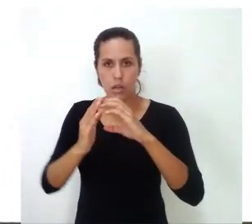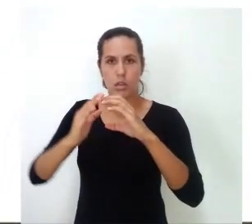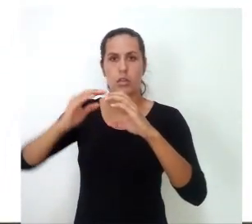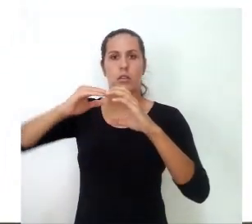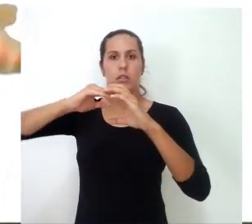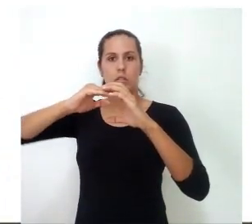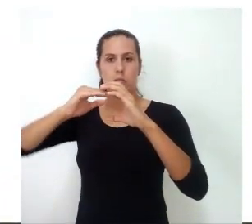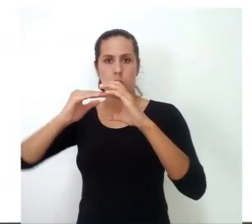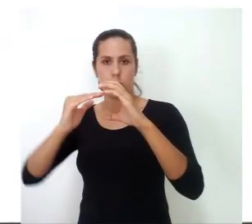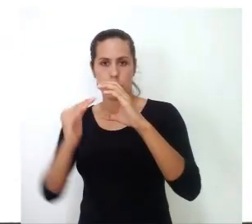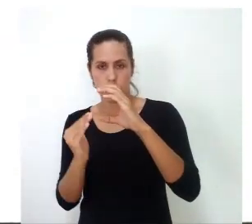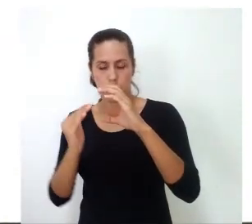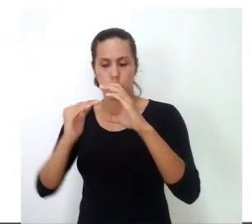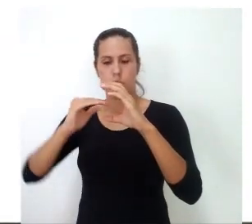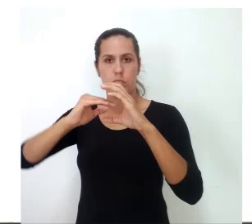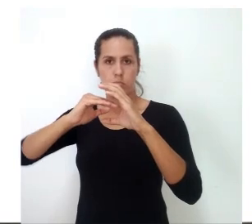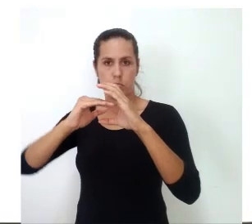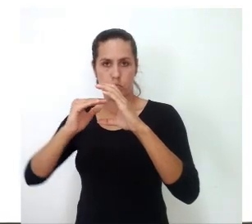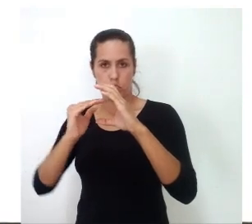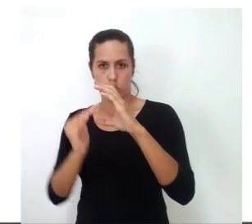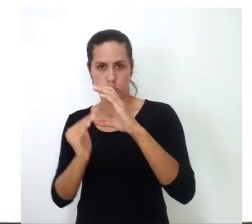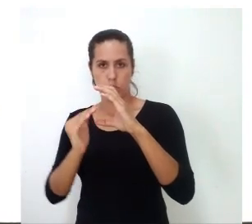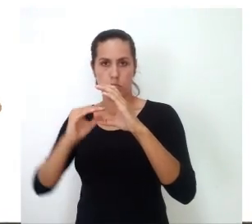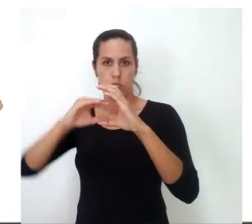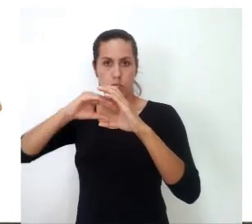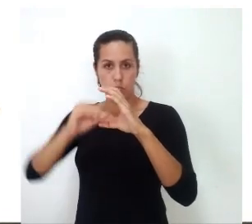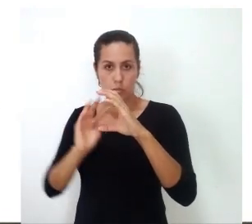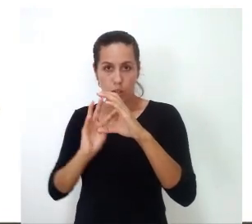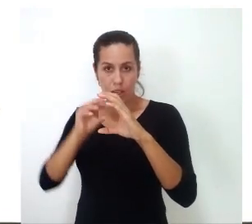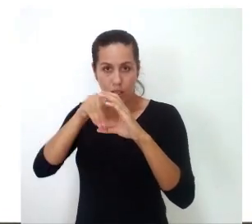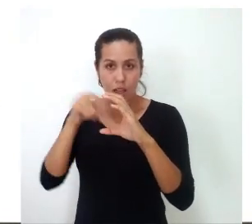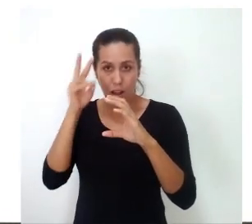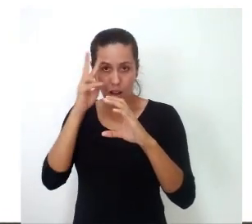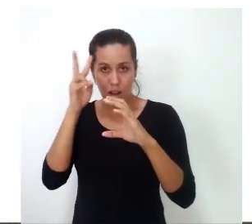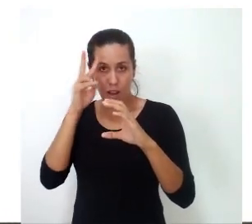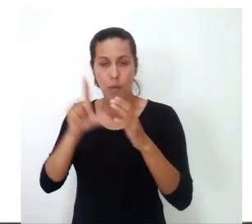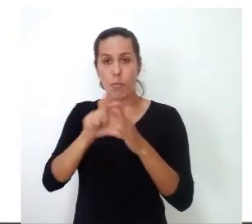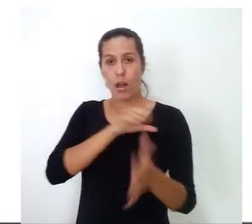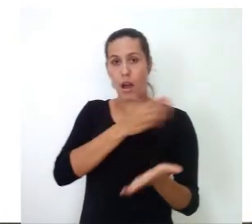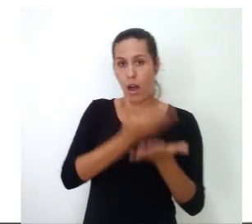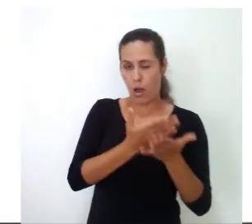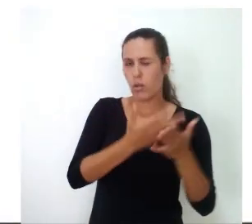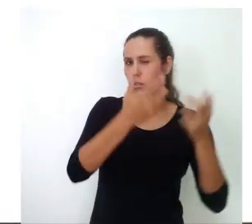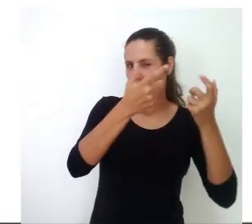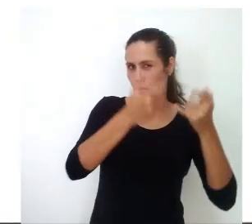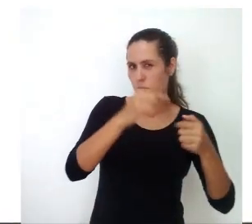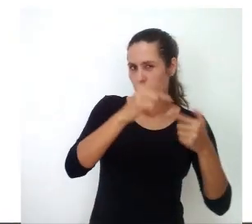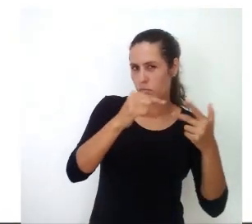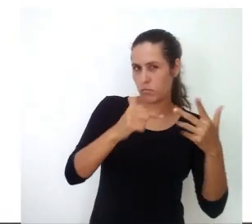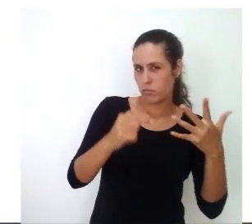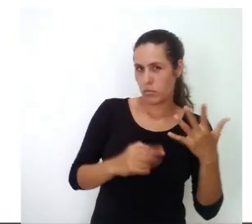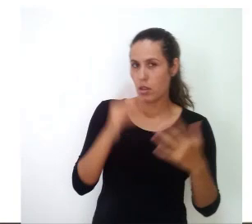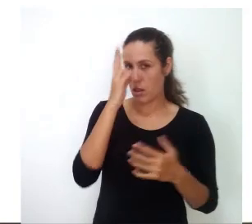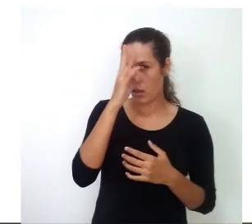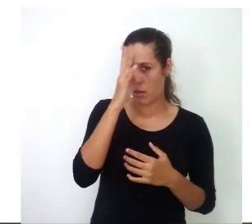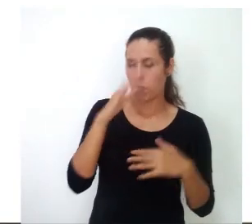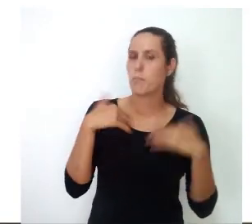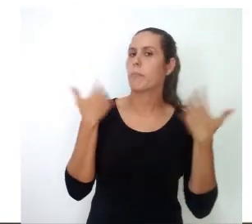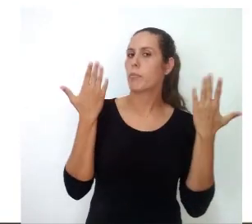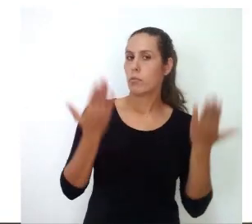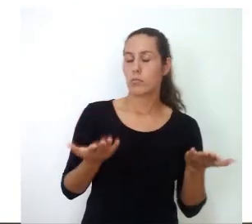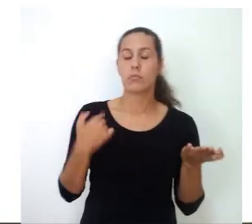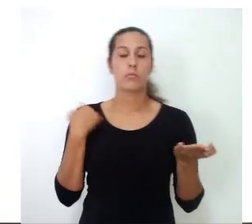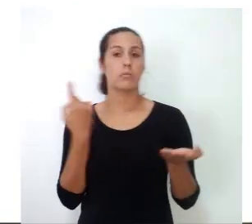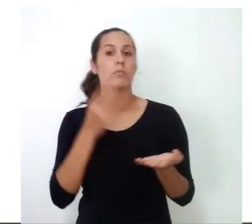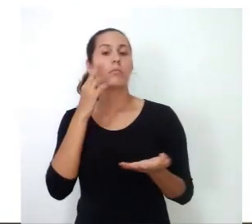superfície, cobertura, eu tenho a crosta terrestre. Lembram? No começo da aula da gente. E aí,